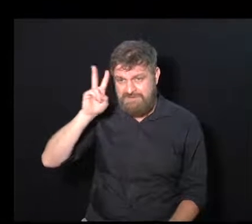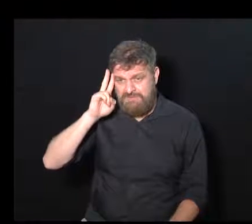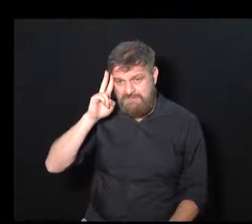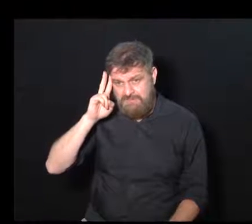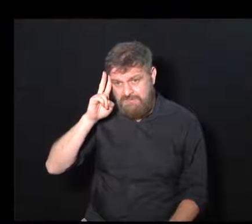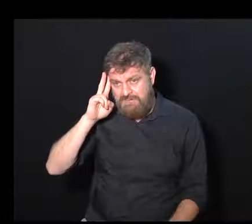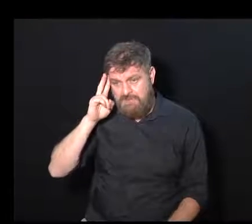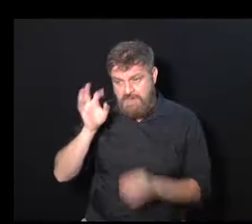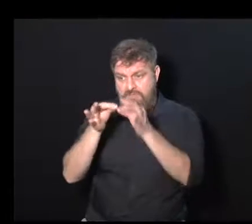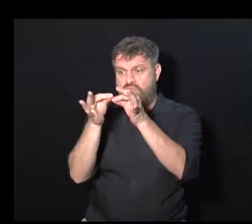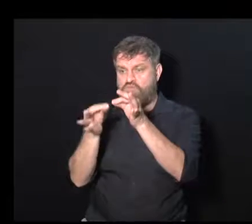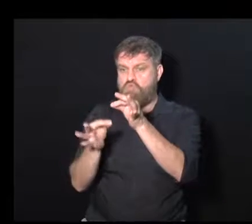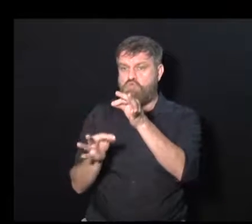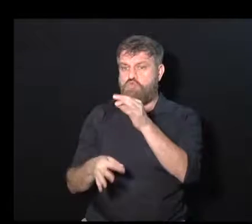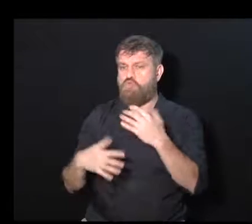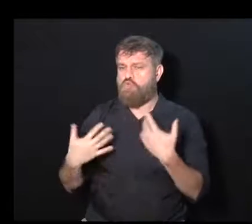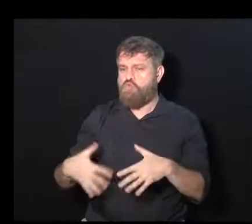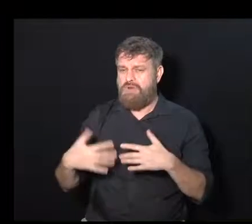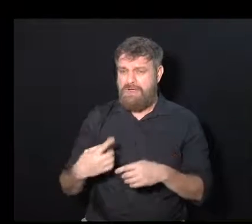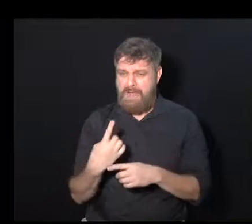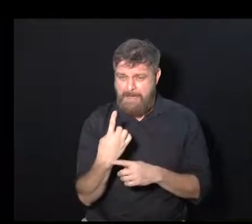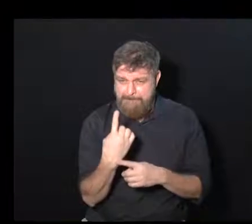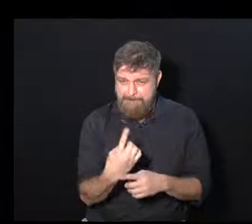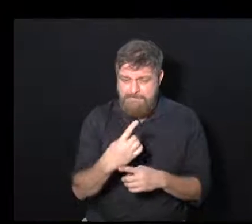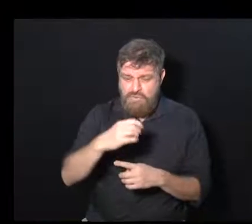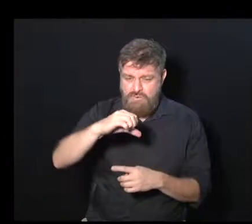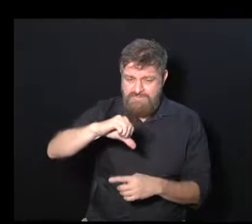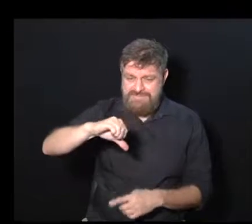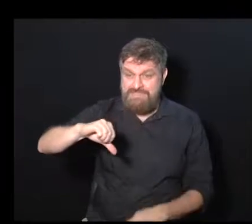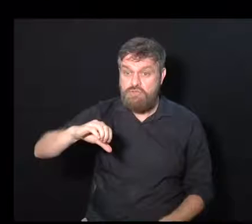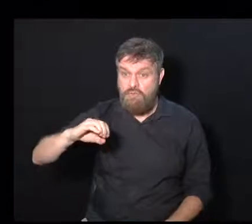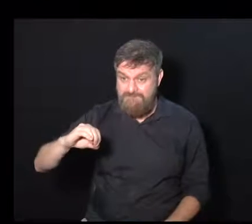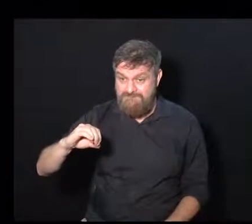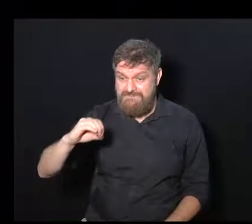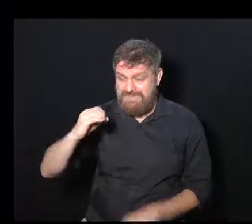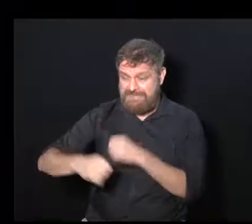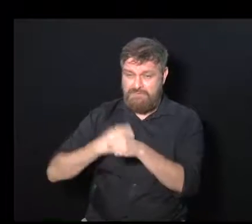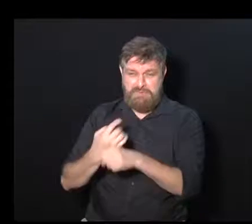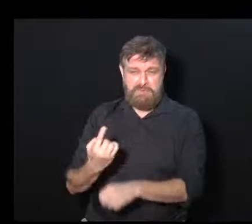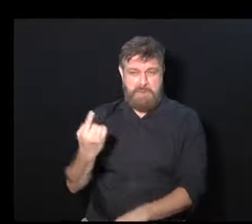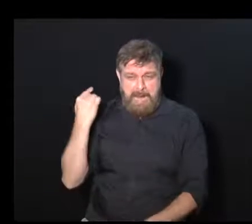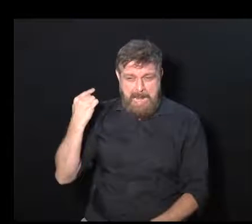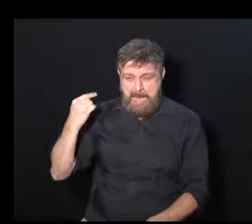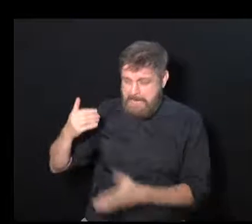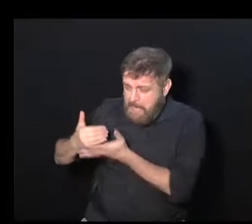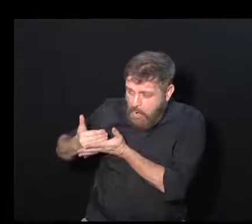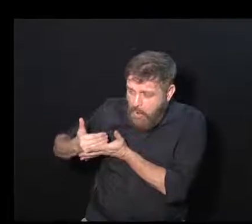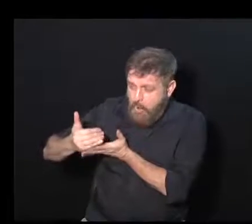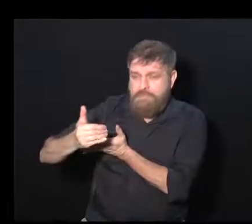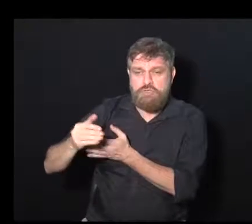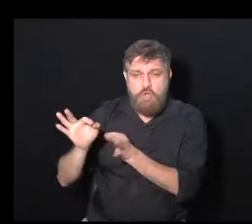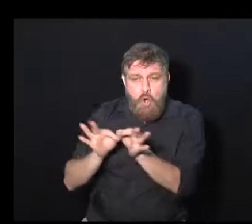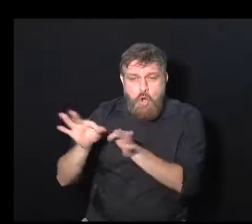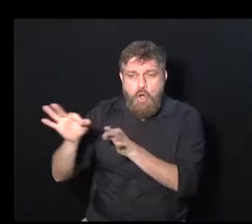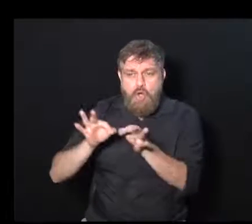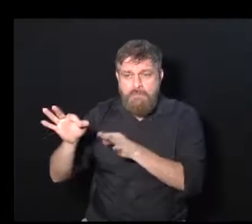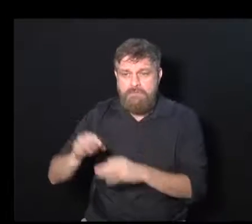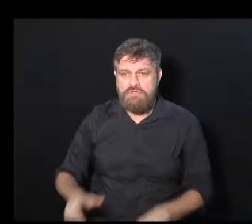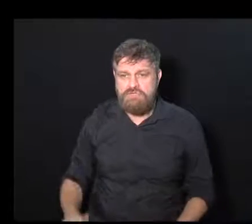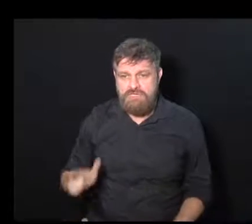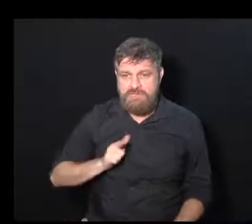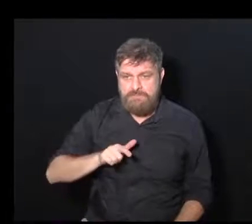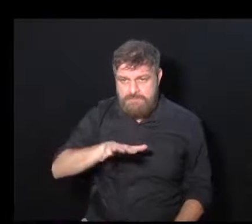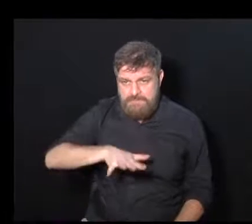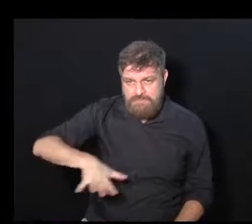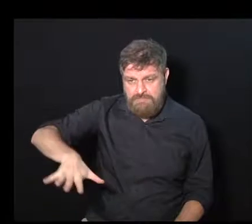grande já em Campinas. Desde 1990, já iniciou-se um projeto piloto no CS Joaquim